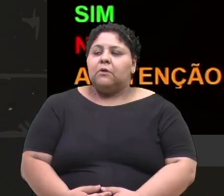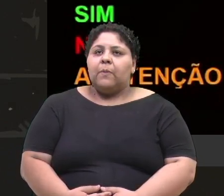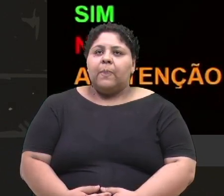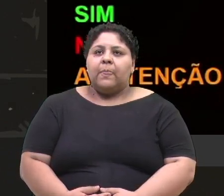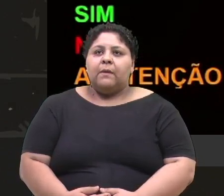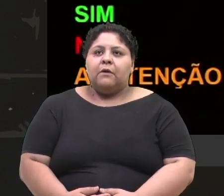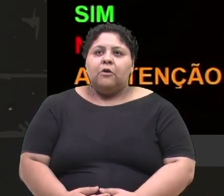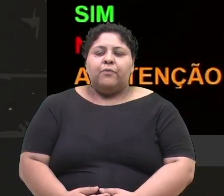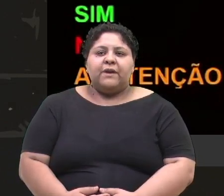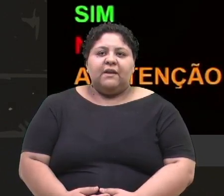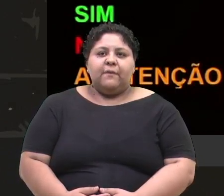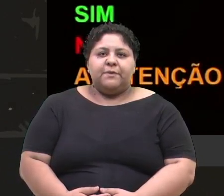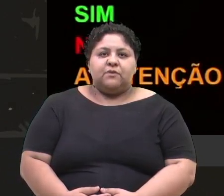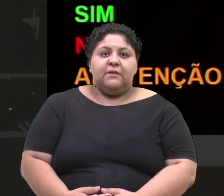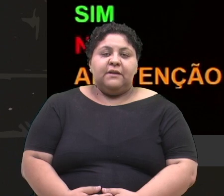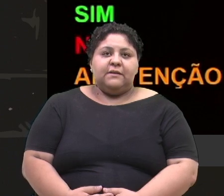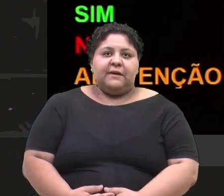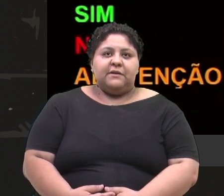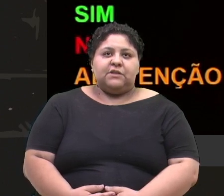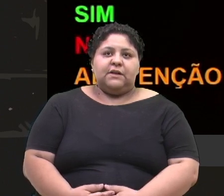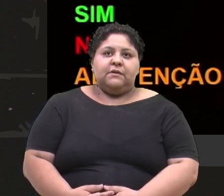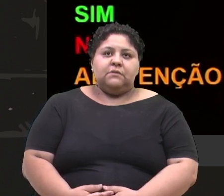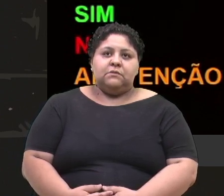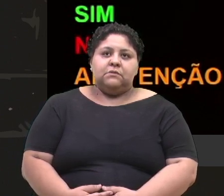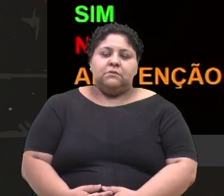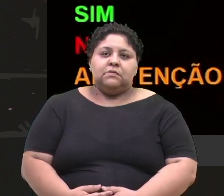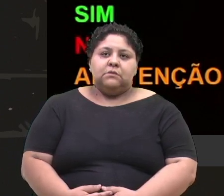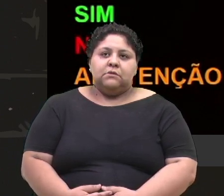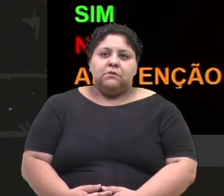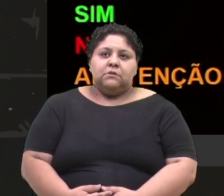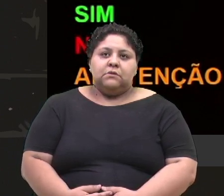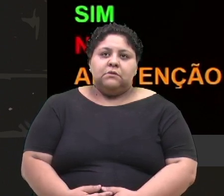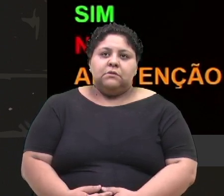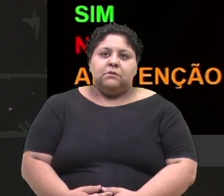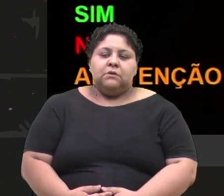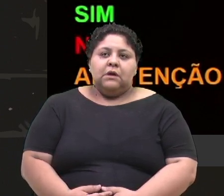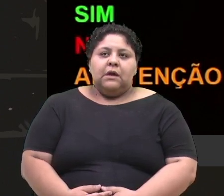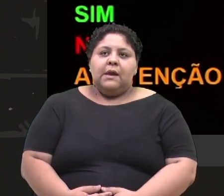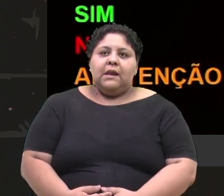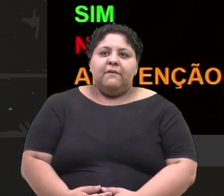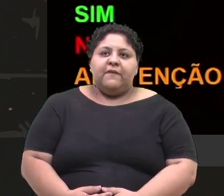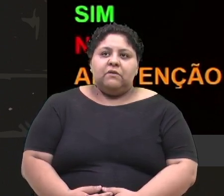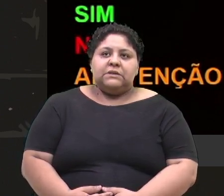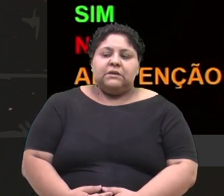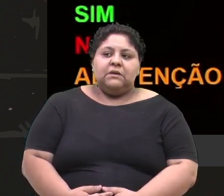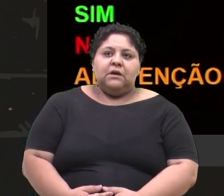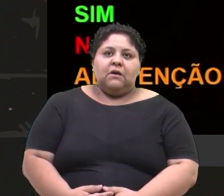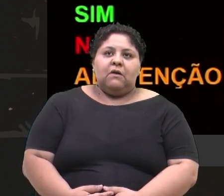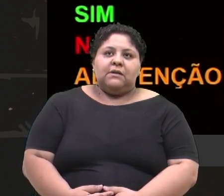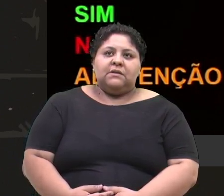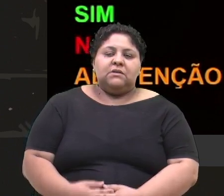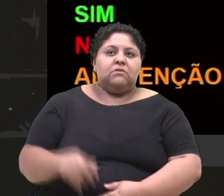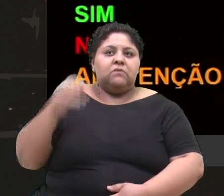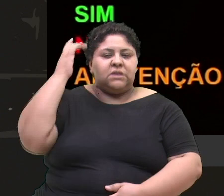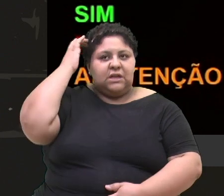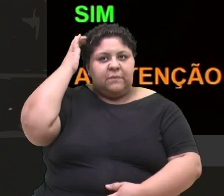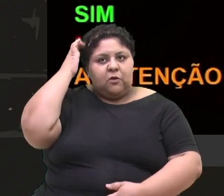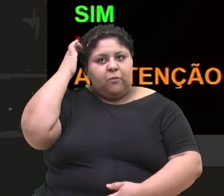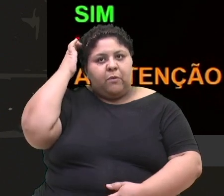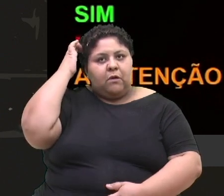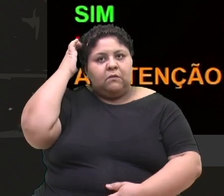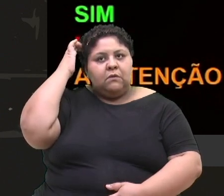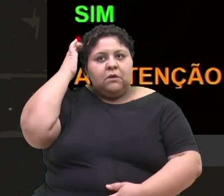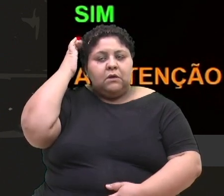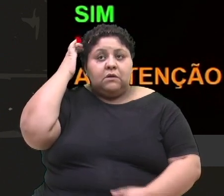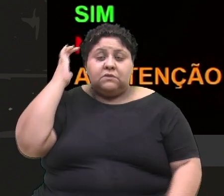Voto sim, senhor presidente. Eu voto sim, senhor presidente. Gladys vota sim, Lucas Dil vota sim. Fantinel voto sim, vota senhor